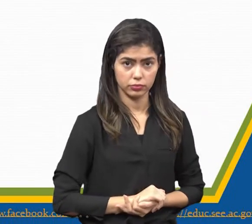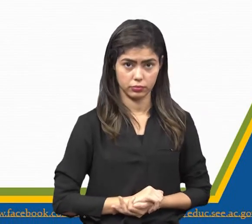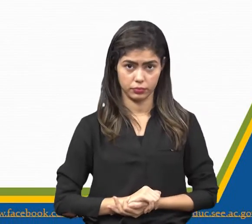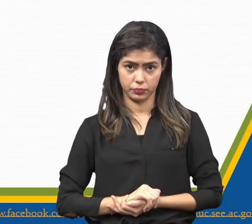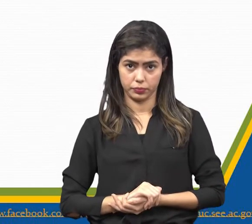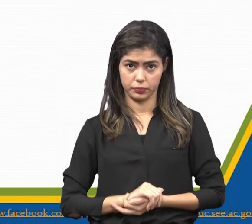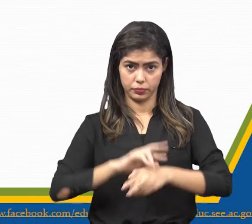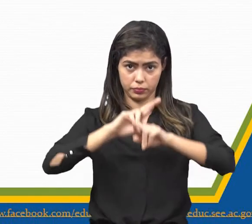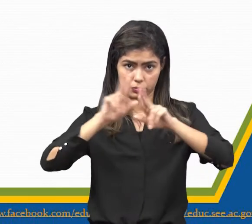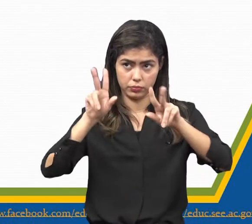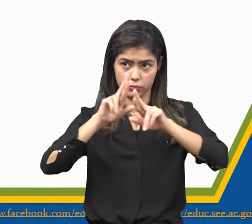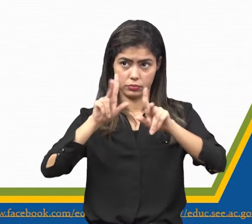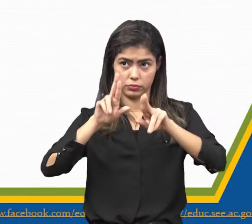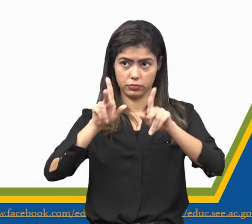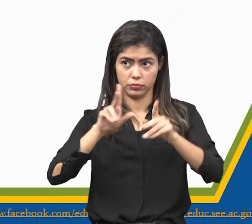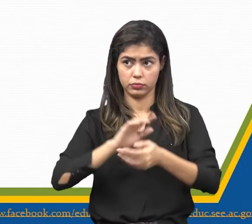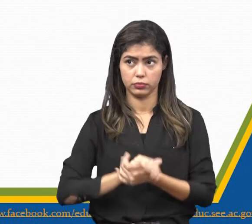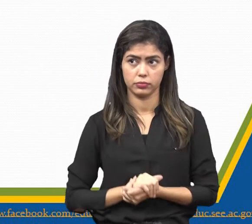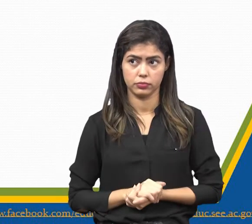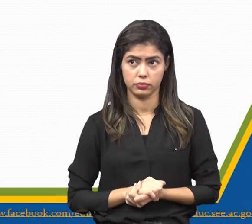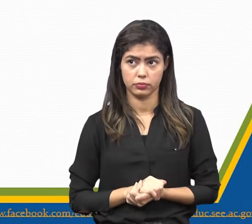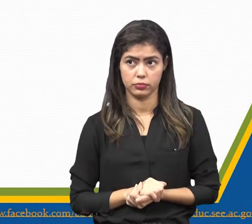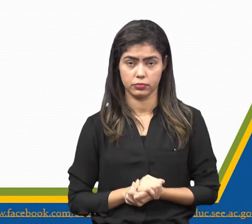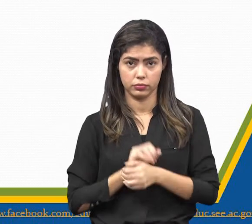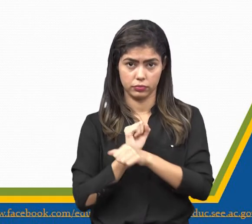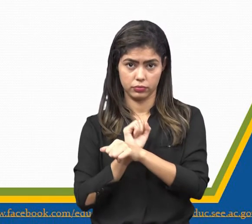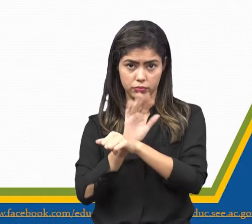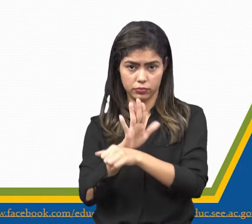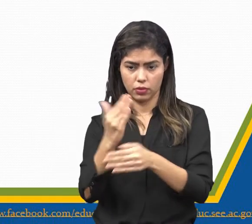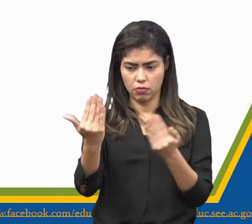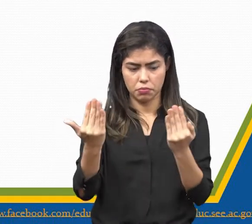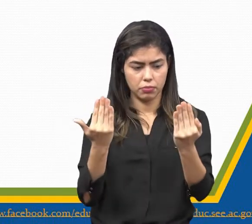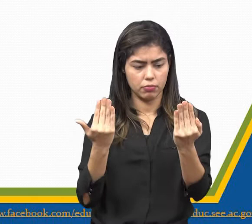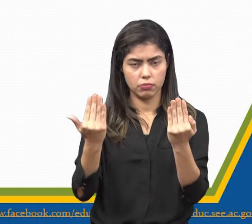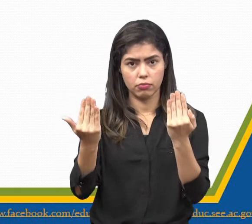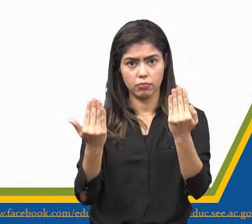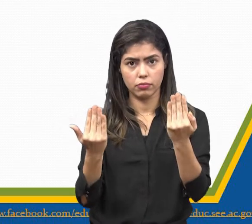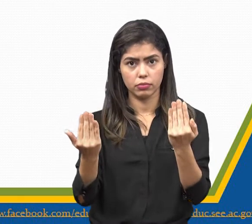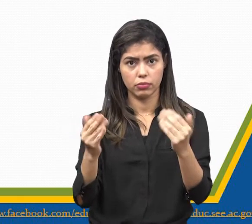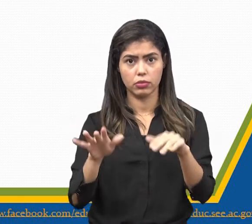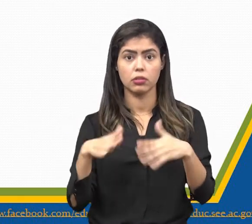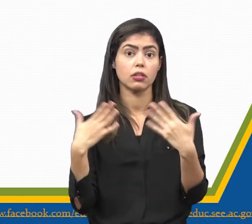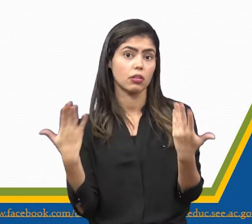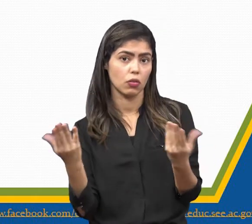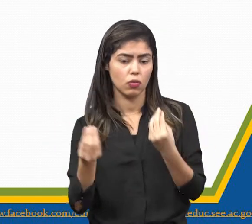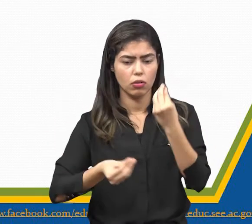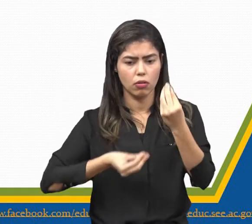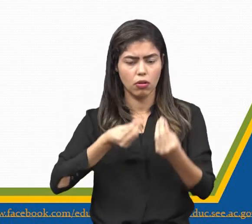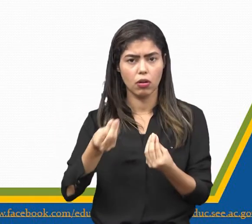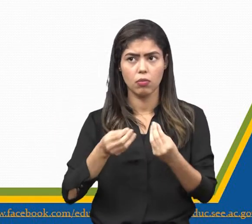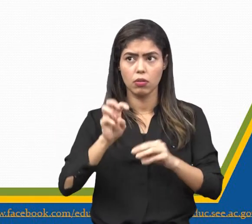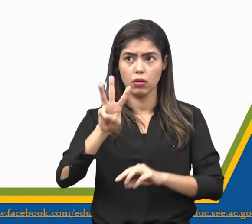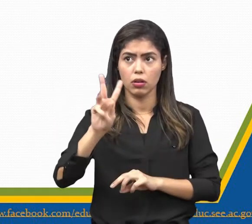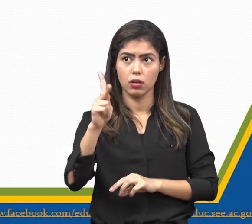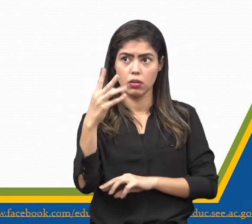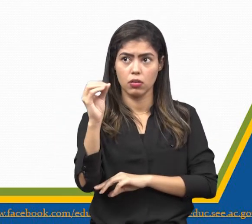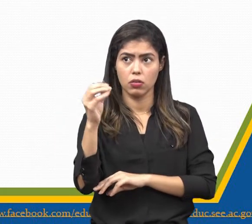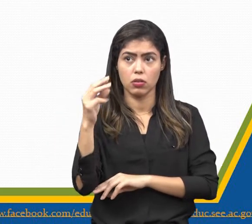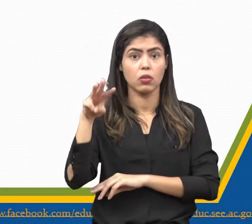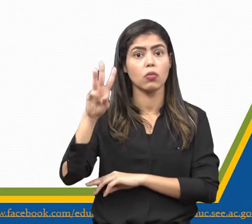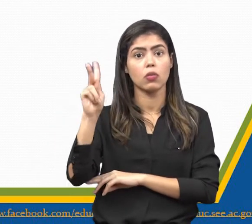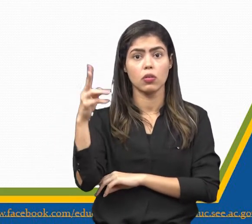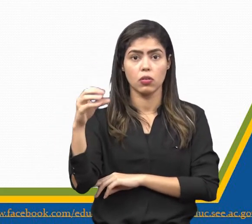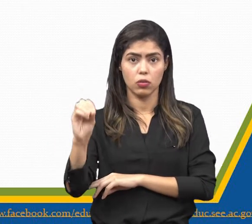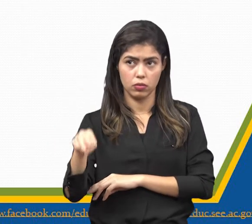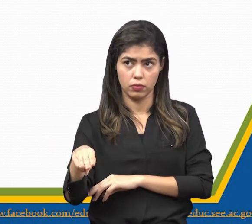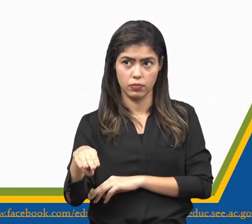Vamos ver aqui a diferença. Eu coloquei nesse slide uma comparação para você entender exatamente como funciona o who e o Juan.